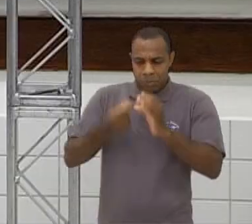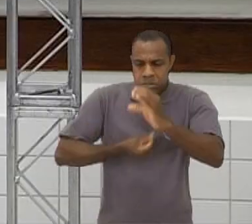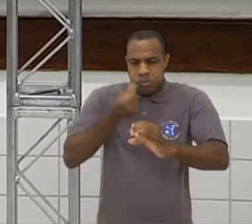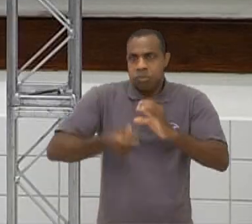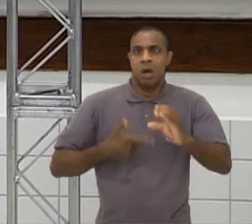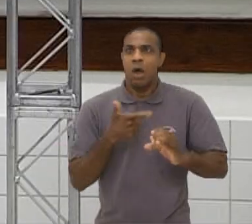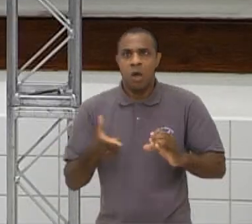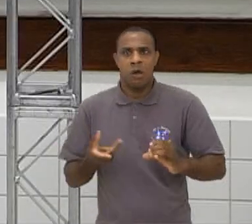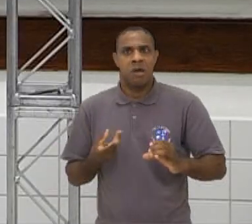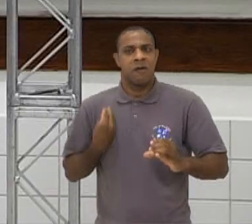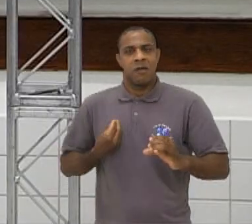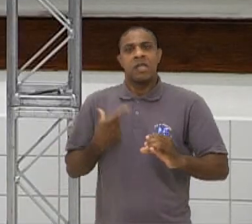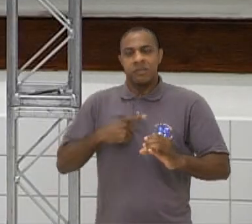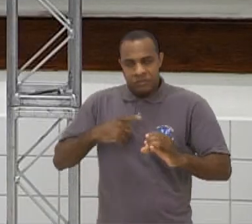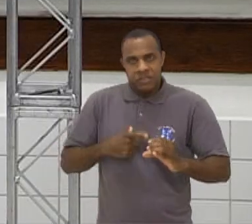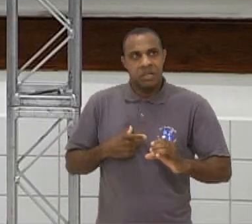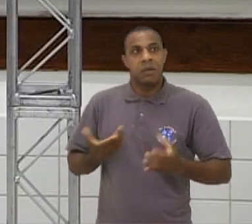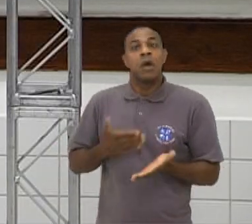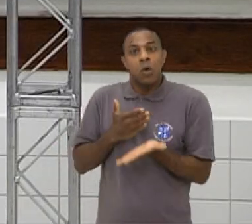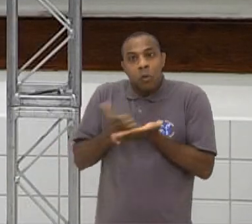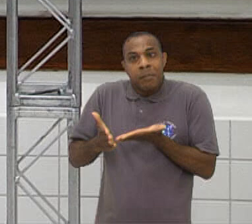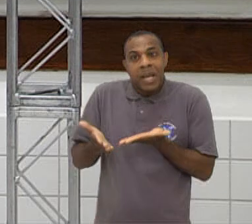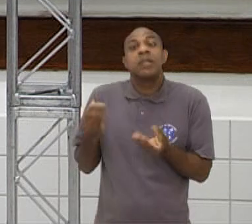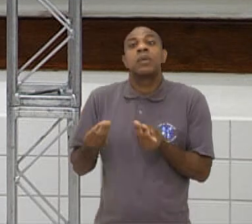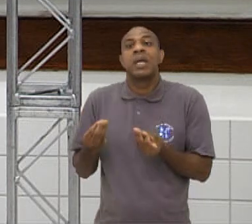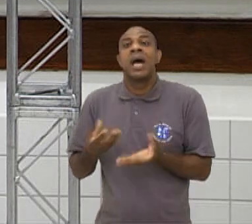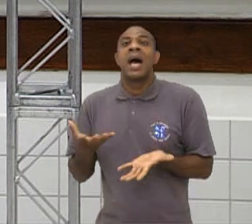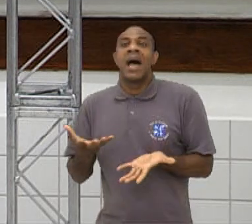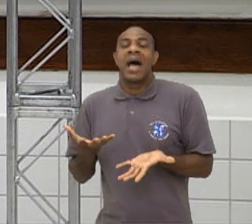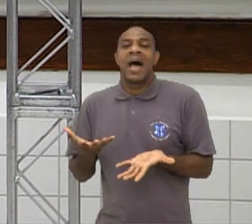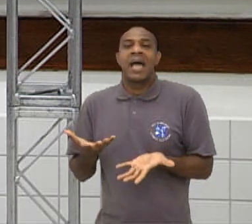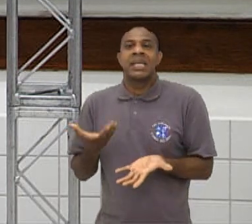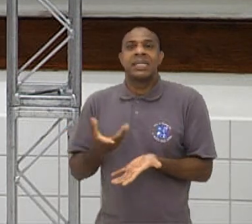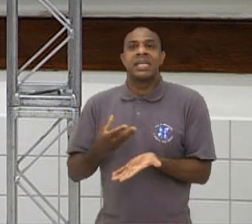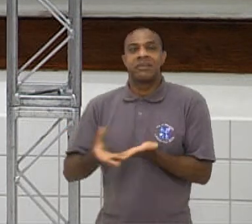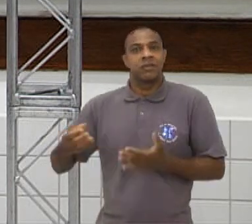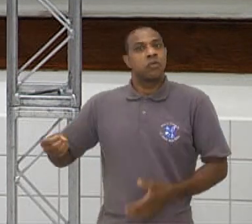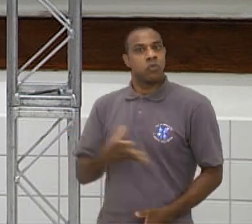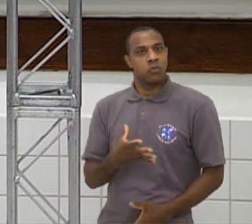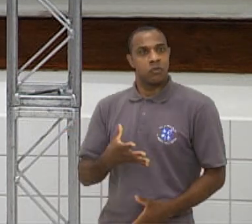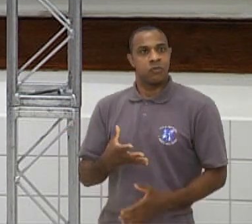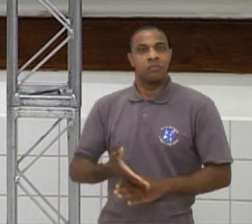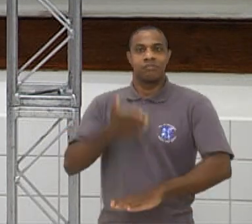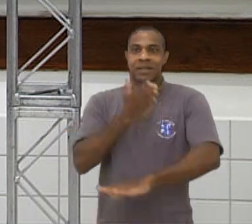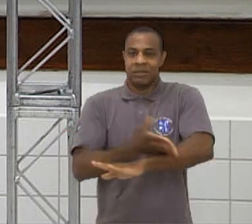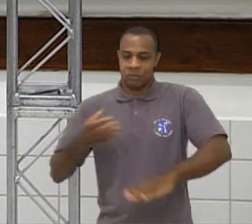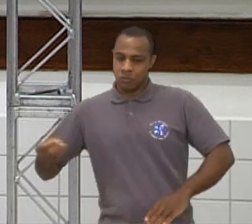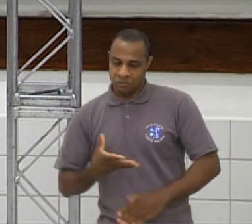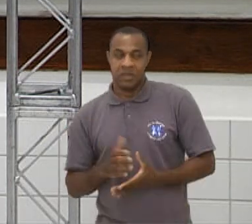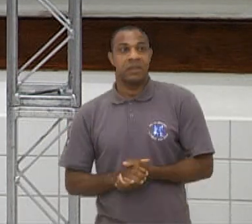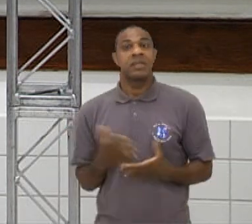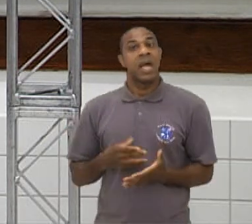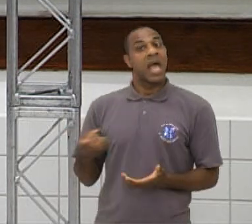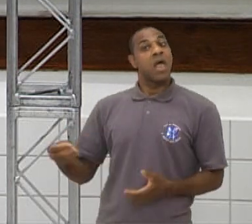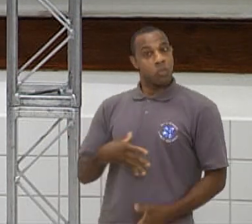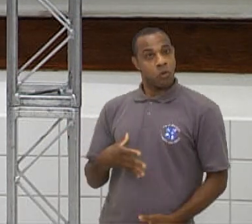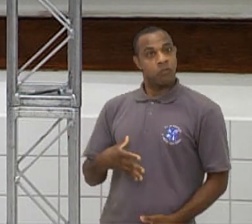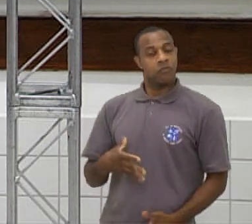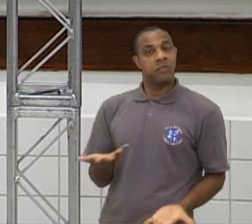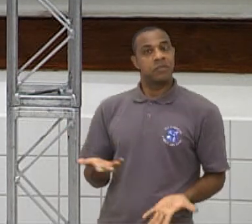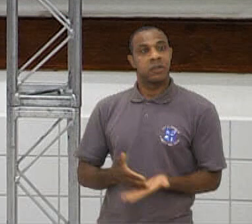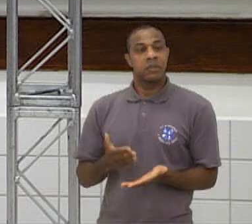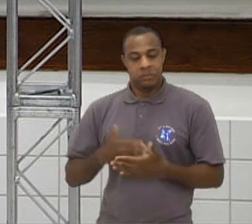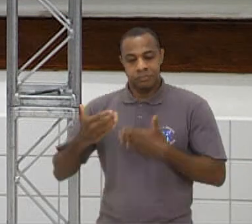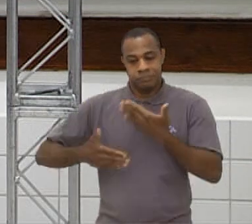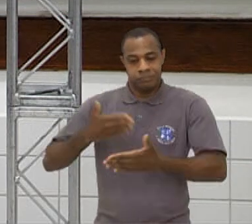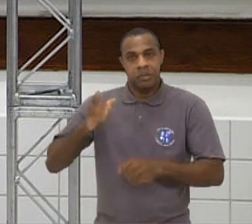existiu, né? Ele começa a existir na Idade Moderna. Então, tem que entender que o capitalismo, ele é recente, ele surgiu em